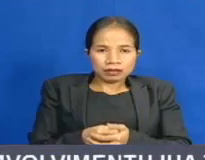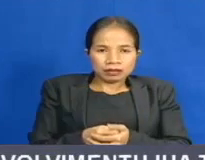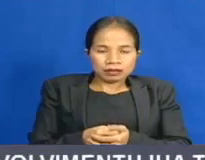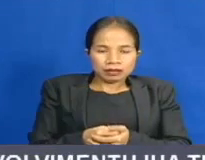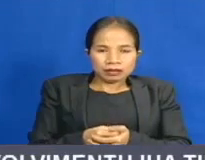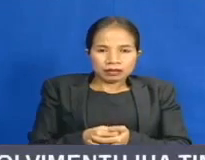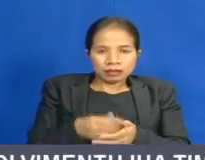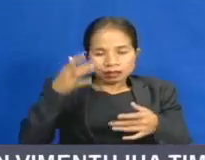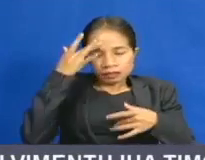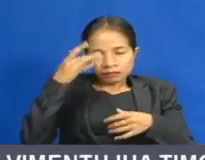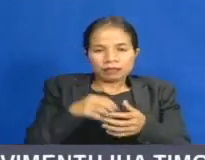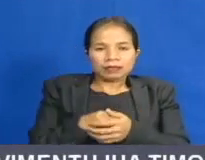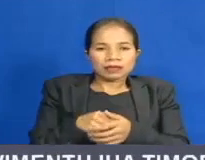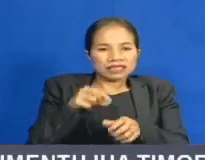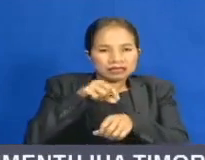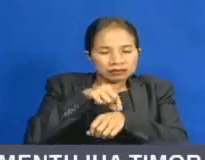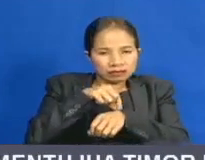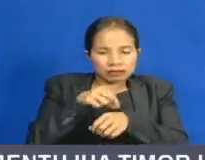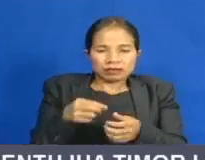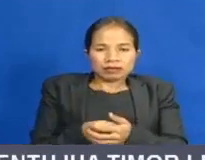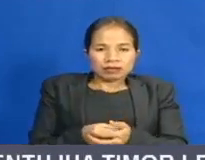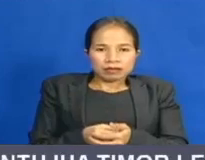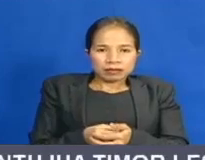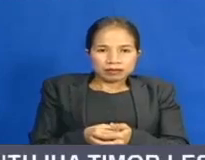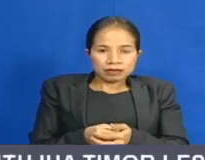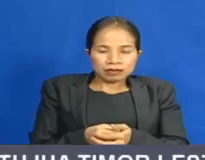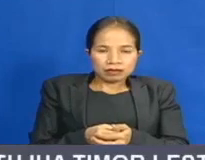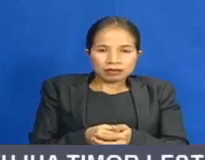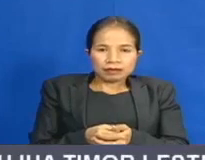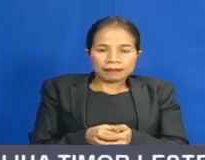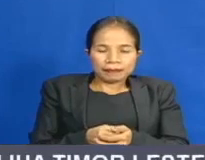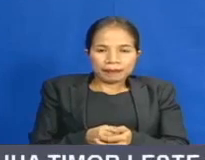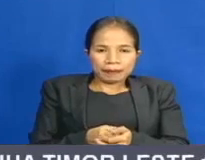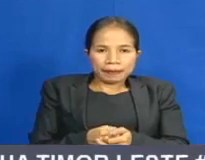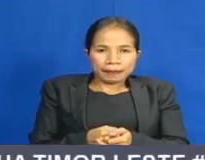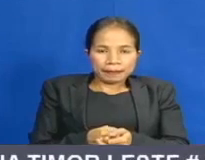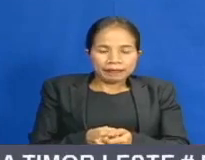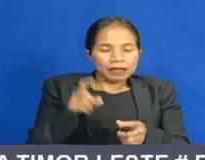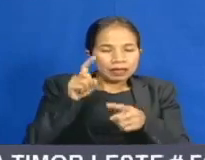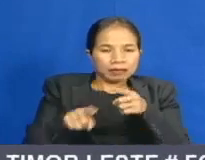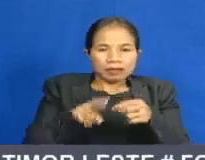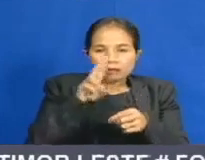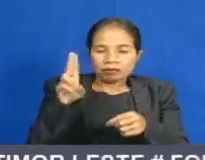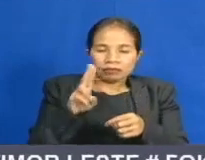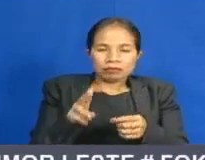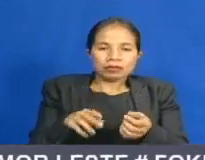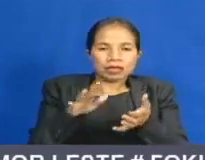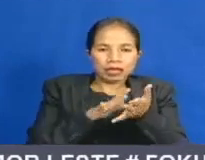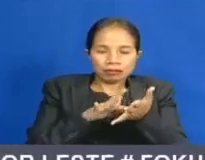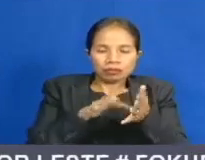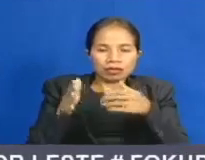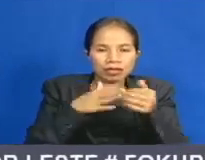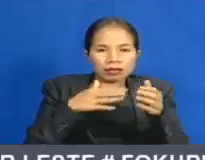que hamate célula bactéria. Hoidene, infecção bactéria resolvido. La bele utiliza antibiótico herbiro,